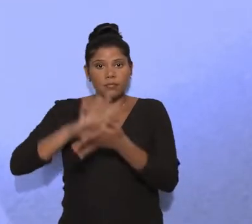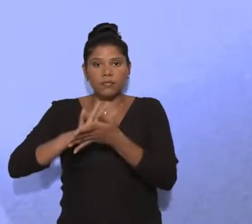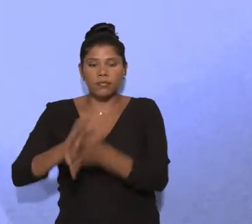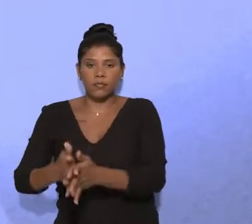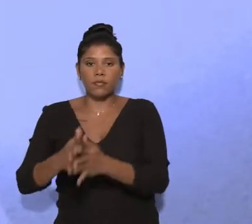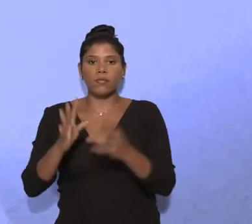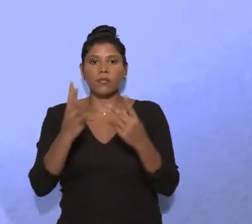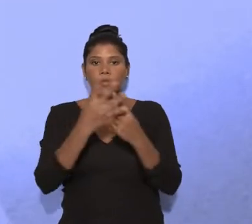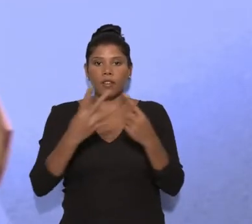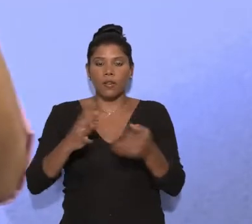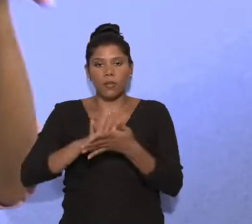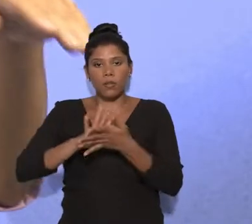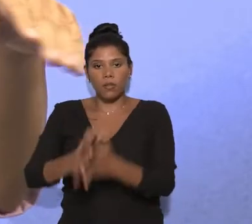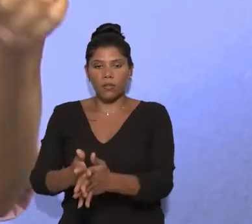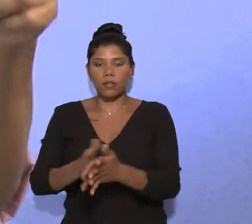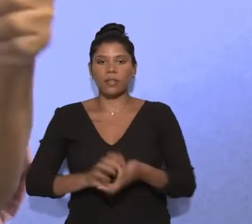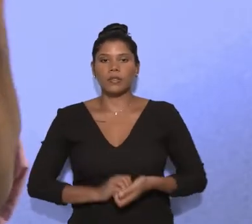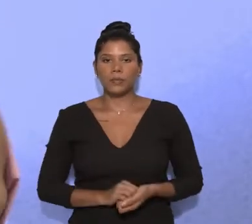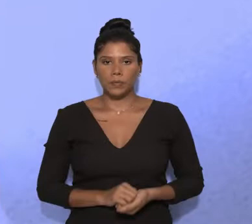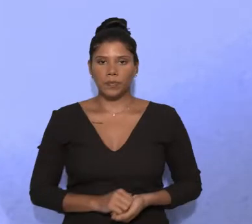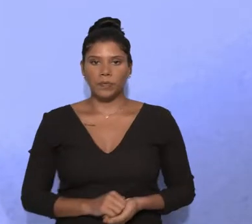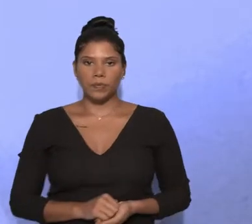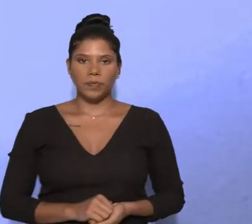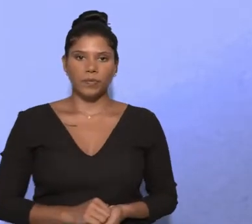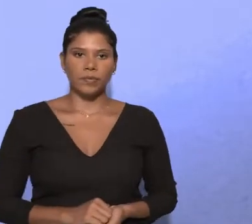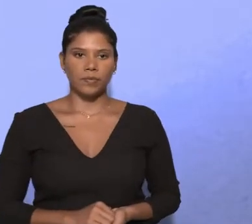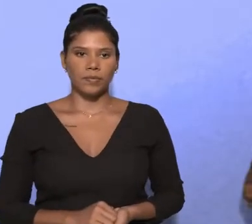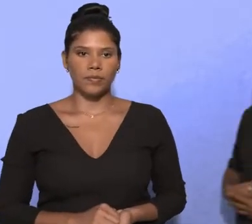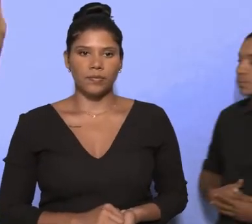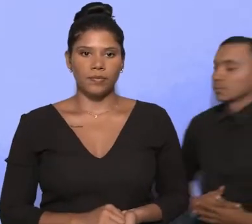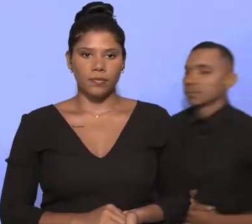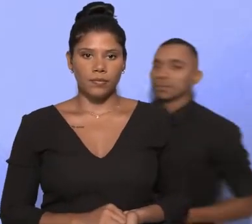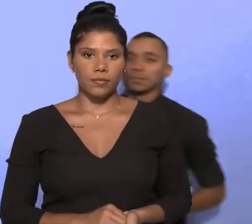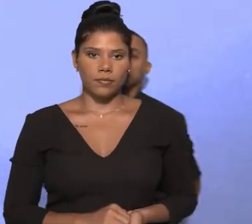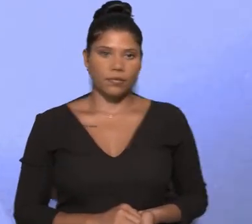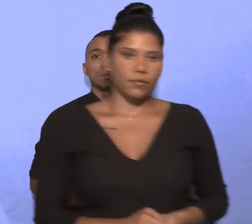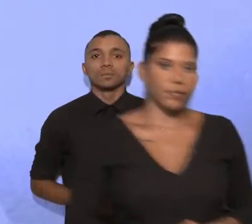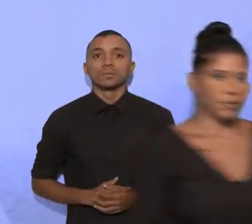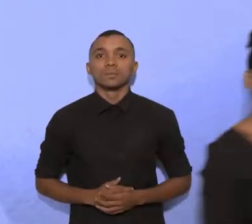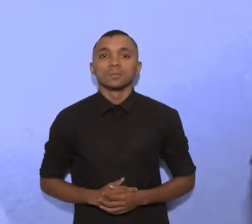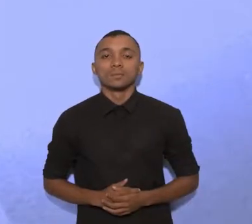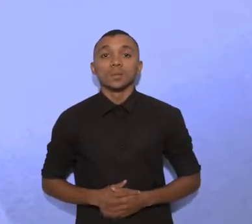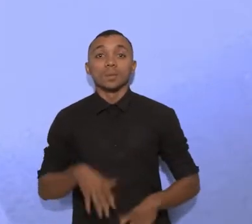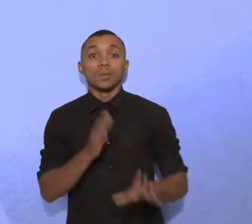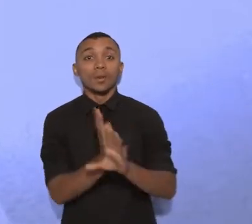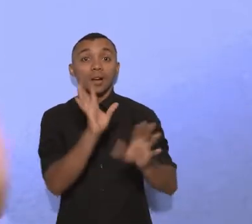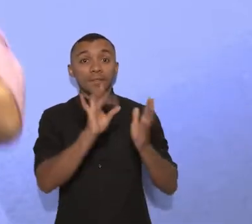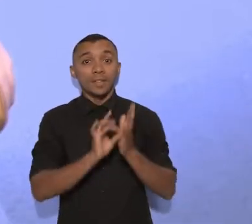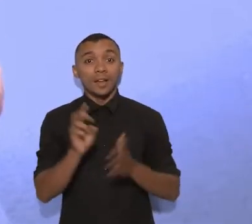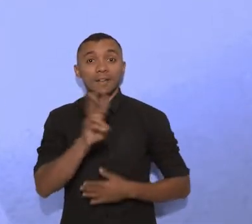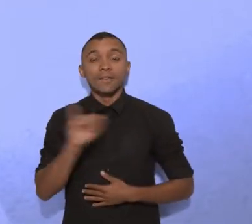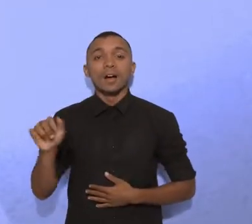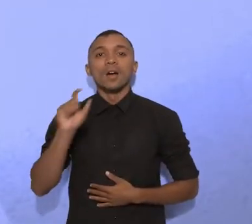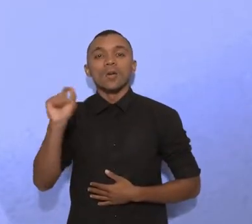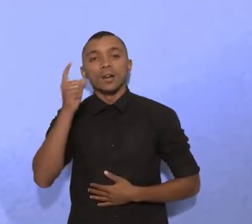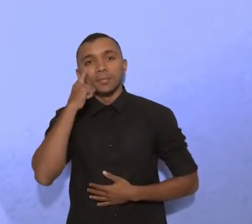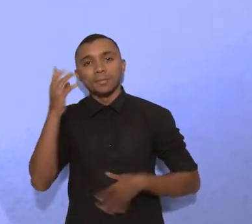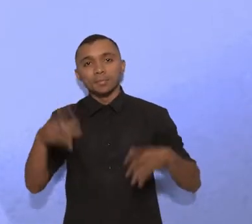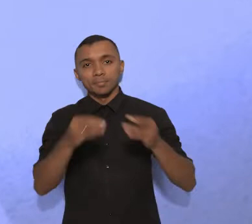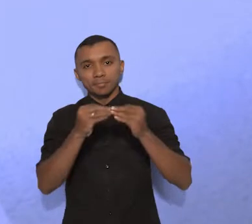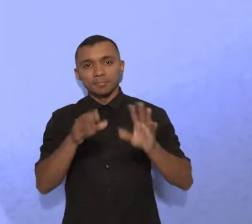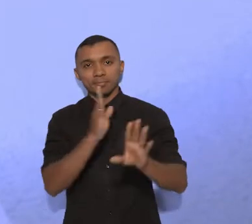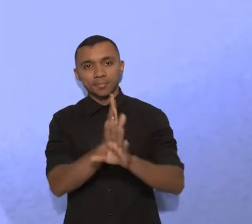racismo, que só assim, ferindo lá no coração, né? Vamos dizer assim, não, no coração, porque a